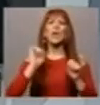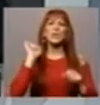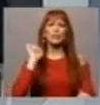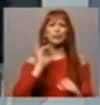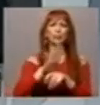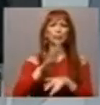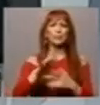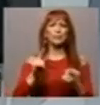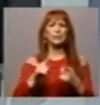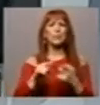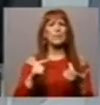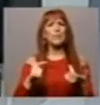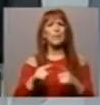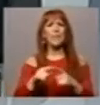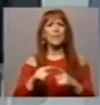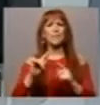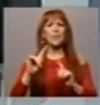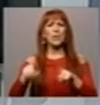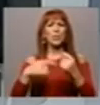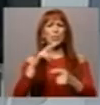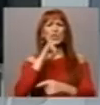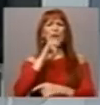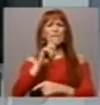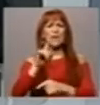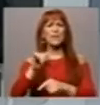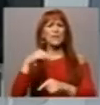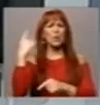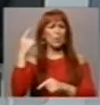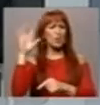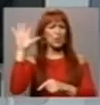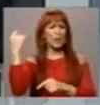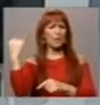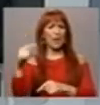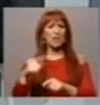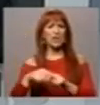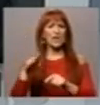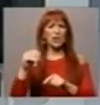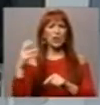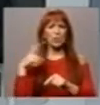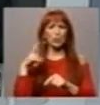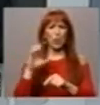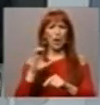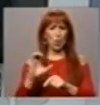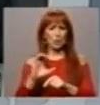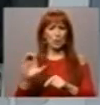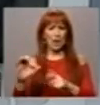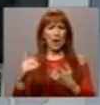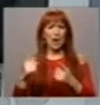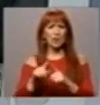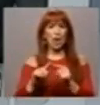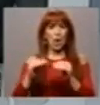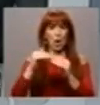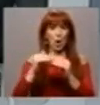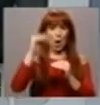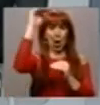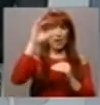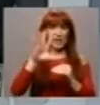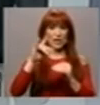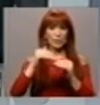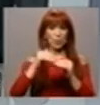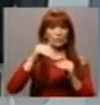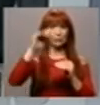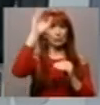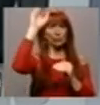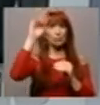irá surgir depois aviso meteorológico para o território continental, que a norte do distrito de Lisboa irá mesmo